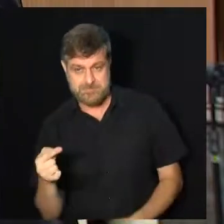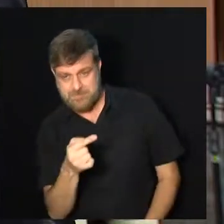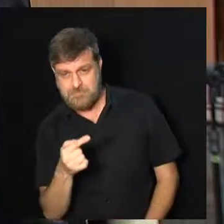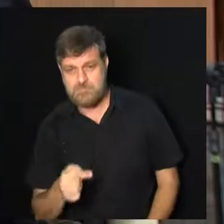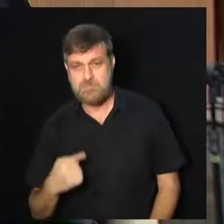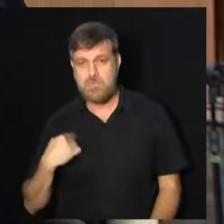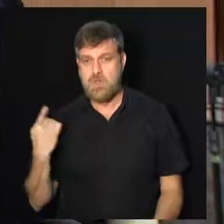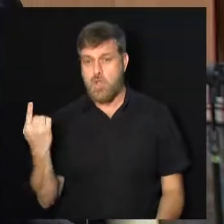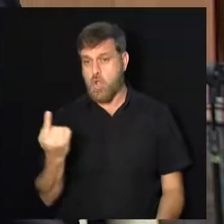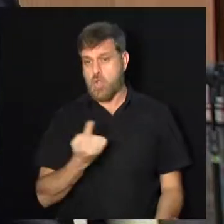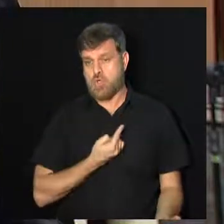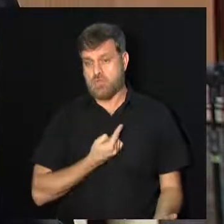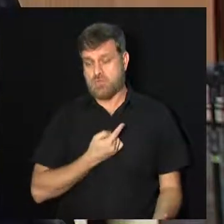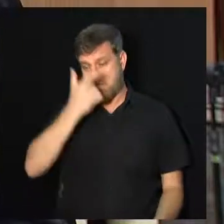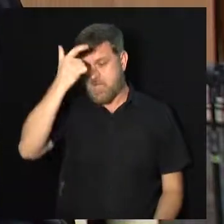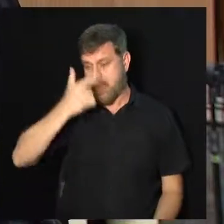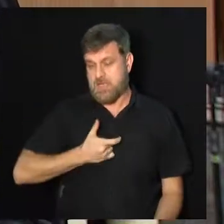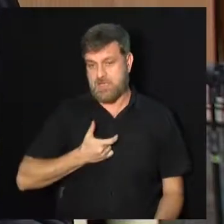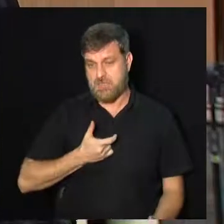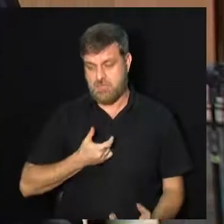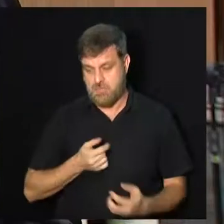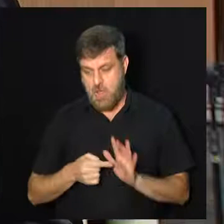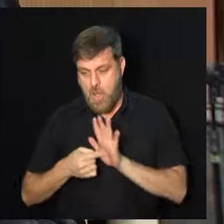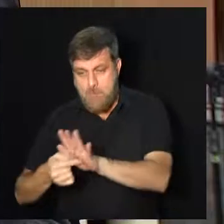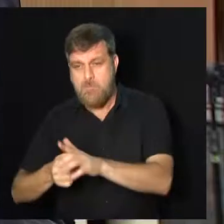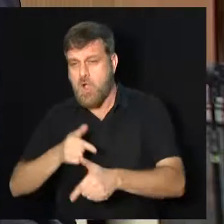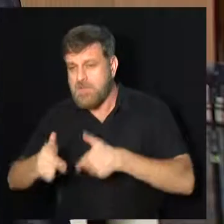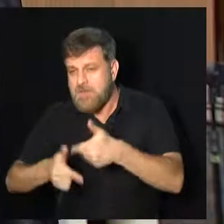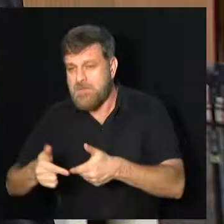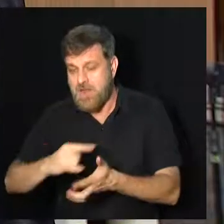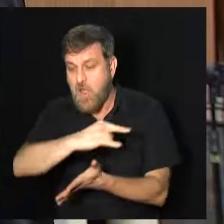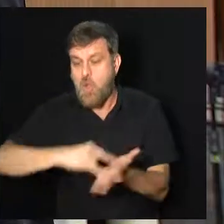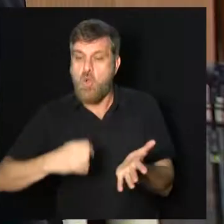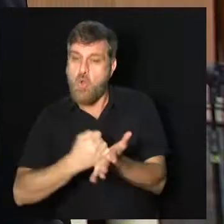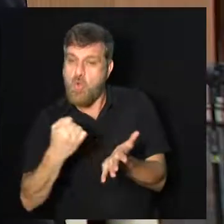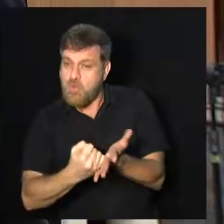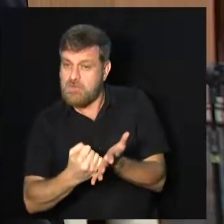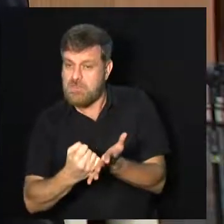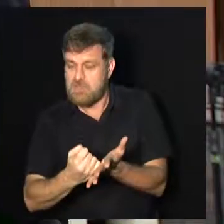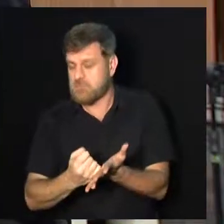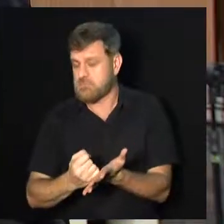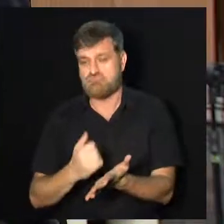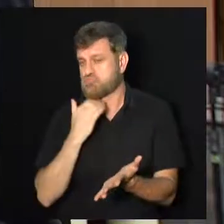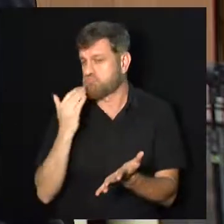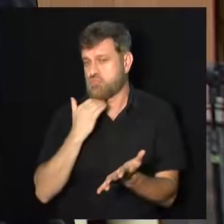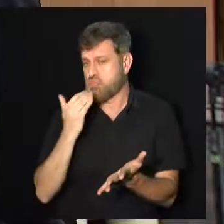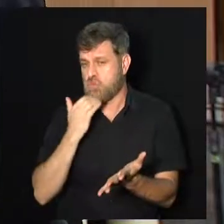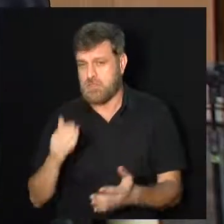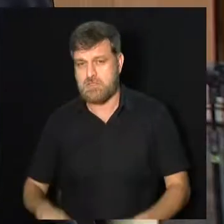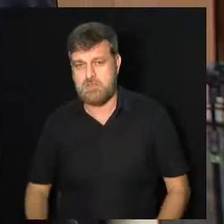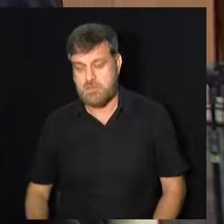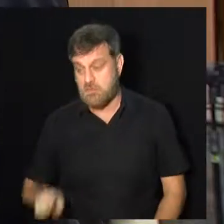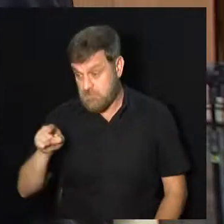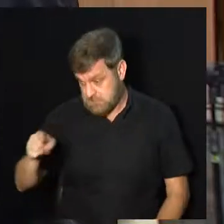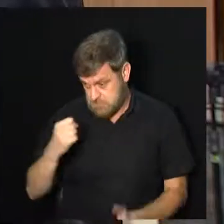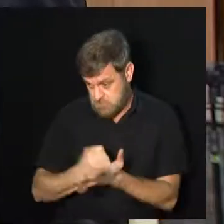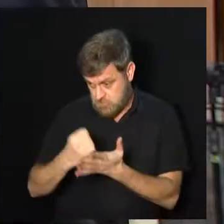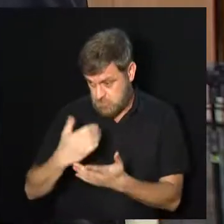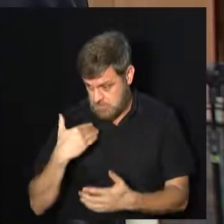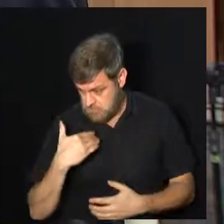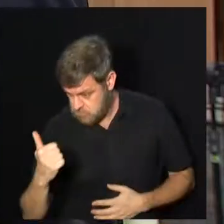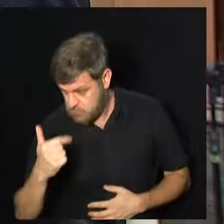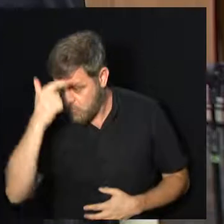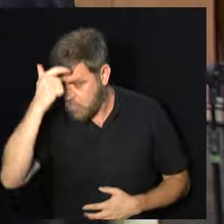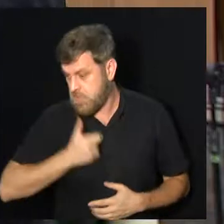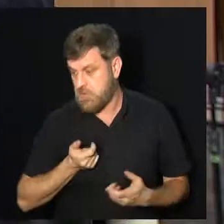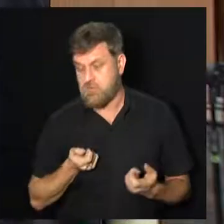Nós somos o nosso próprio empregador. Né? O tipo de contrato que eu tenho com o meu cliente não importa. Se você me contrata para ser o